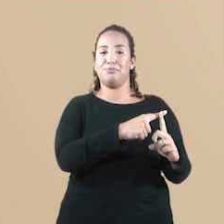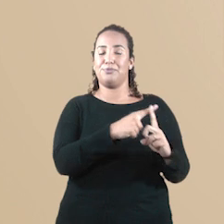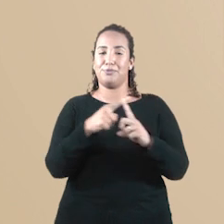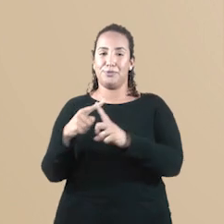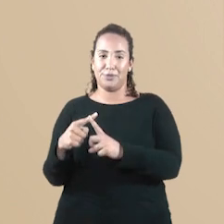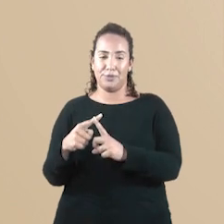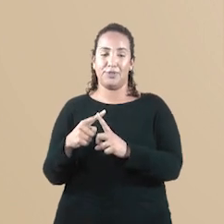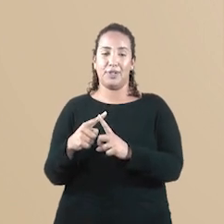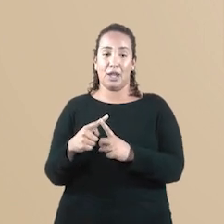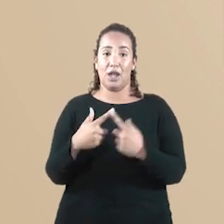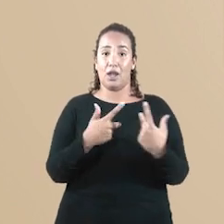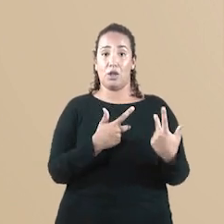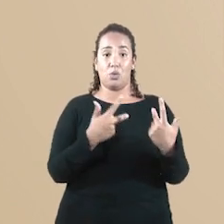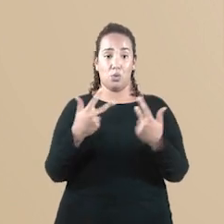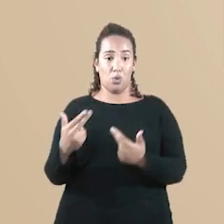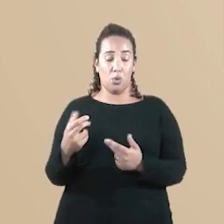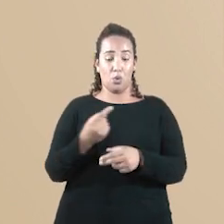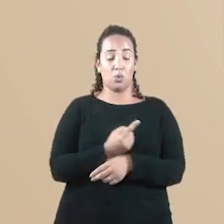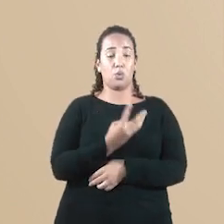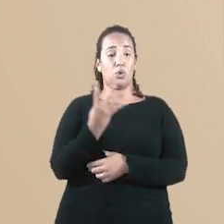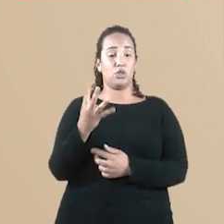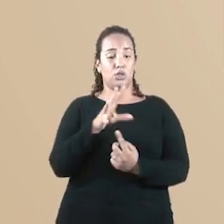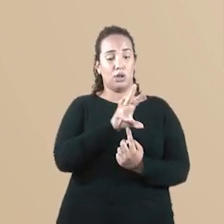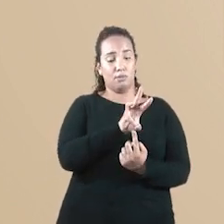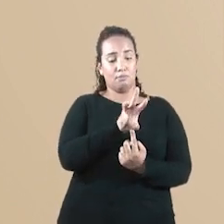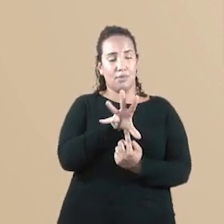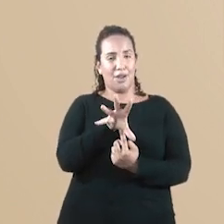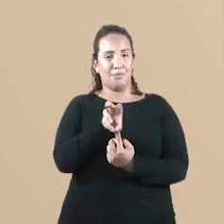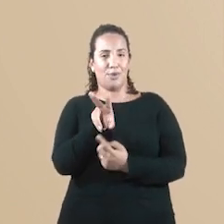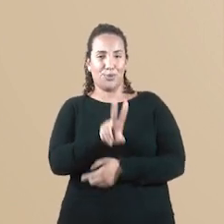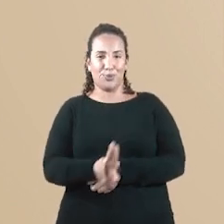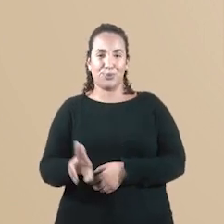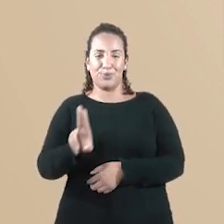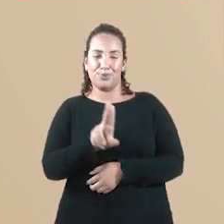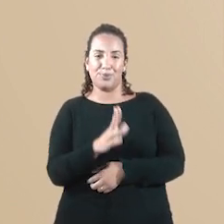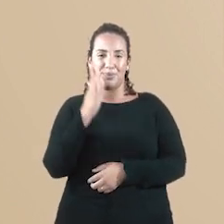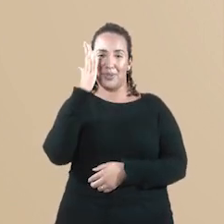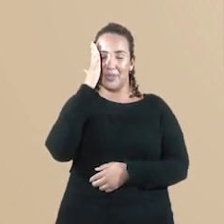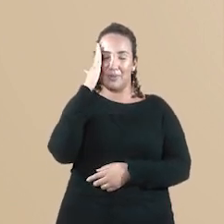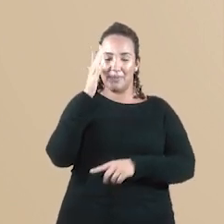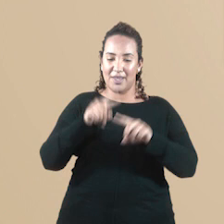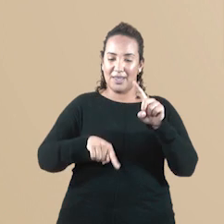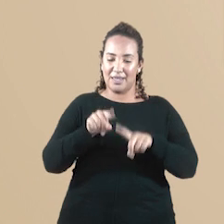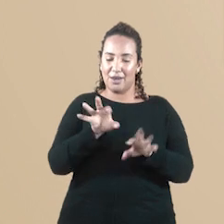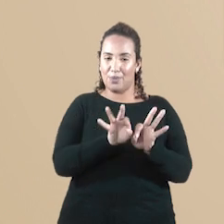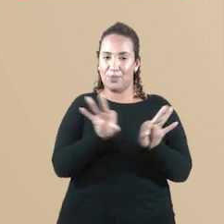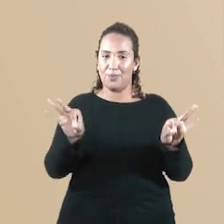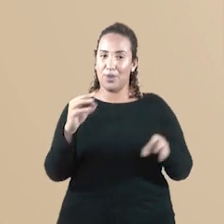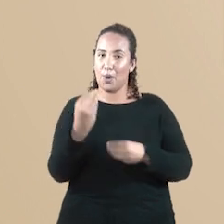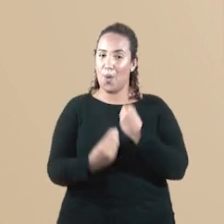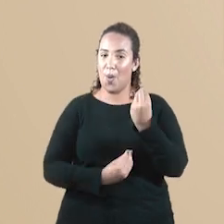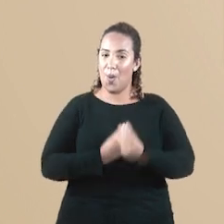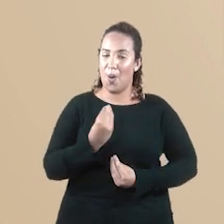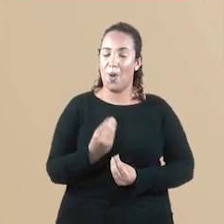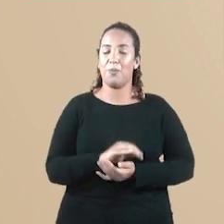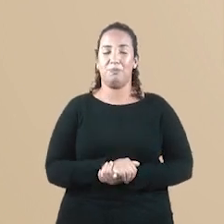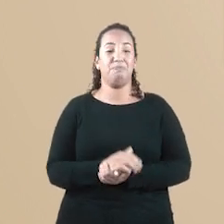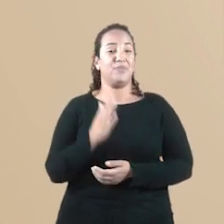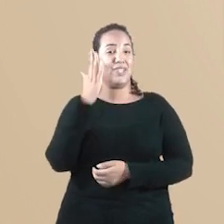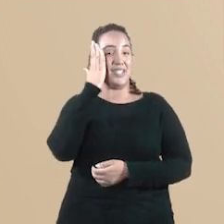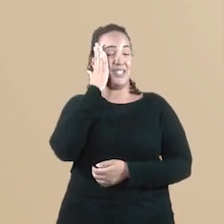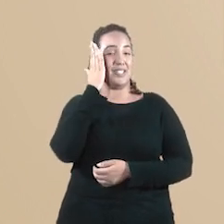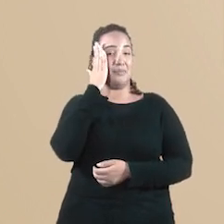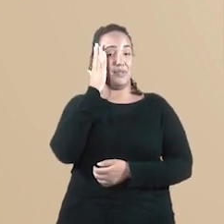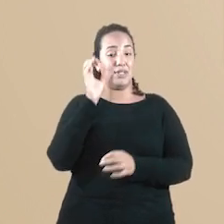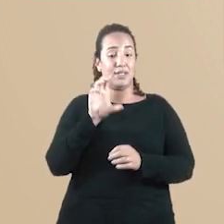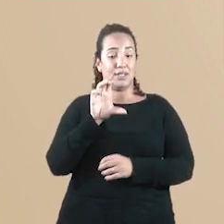esse valor pela quantidade de palmos que utilizamos para medir o comprimento do objeto. E logo saberemos